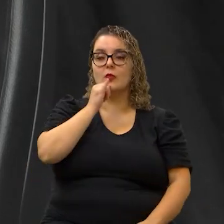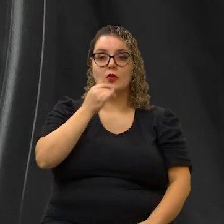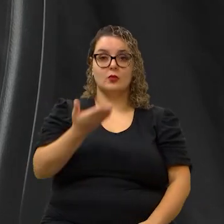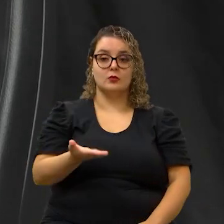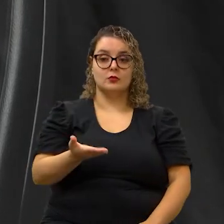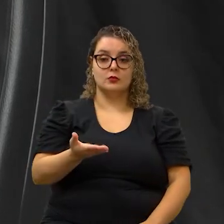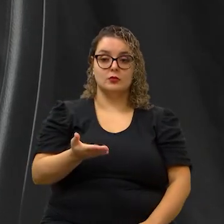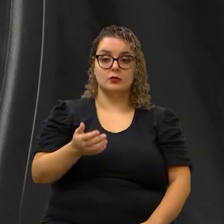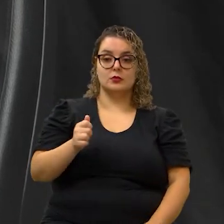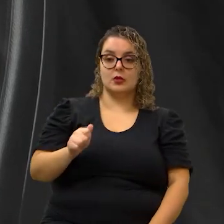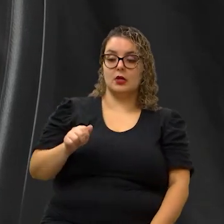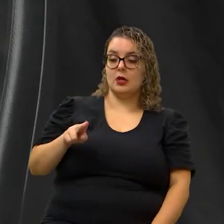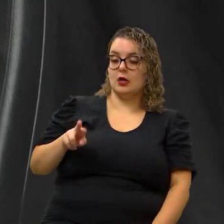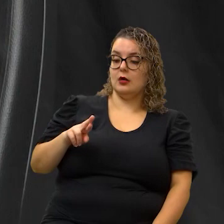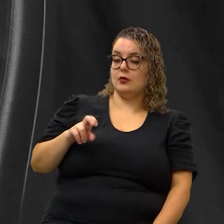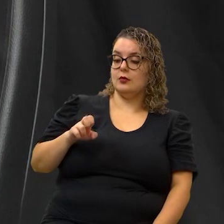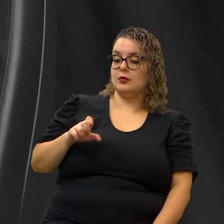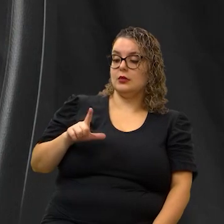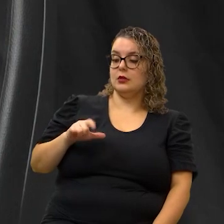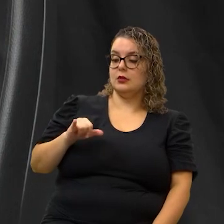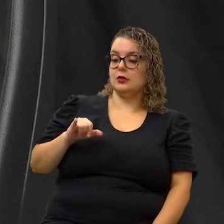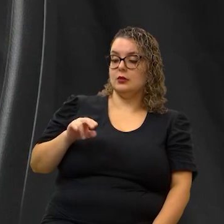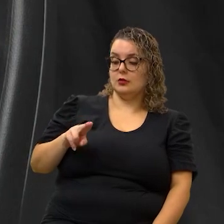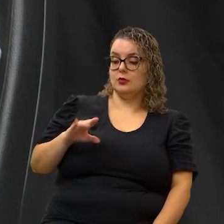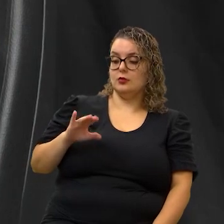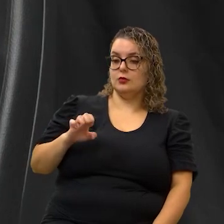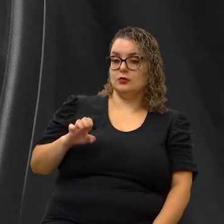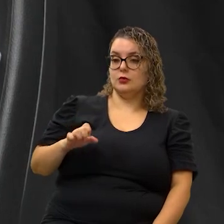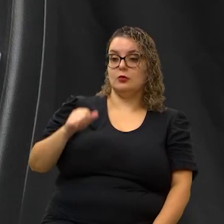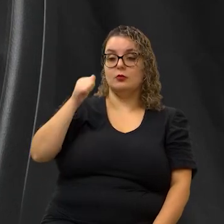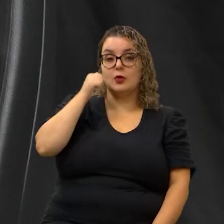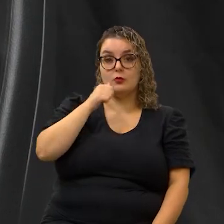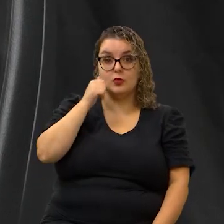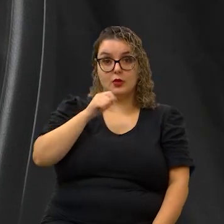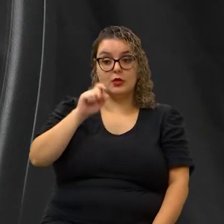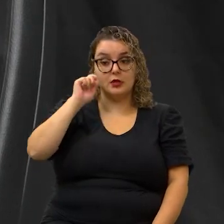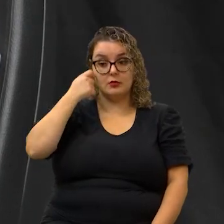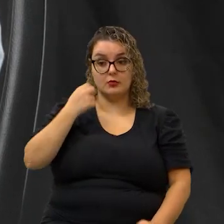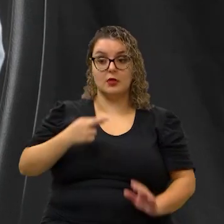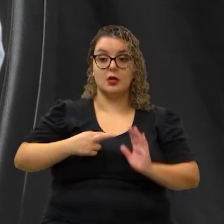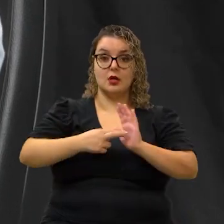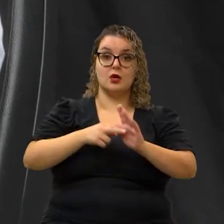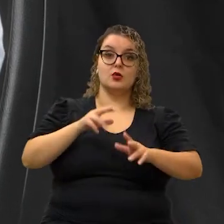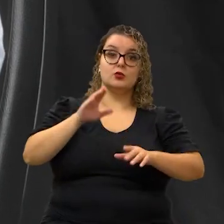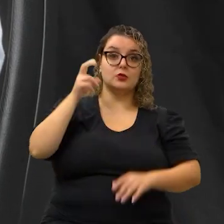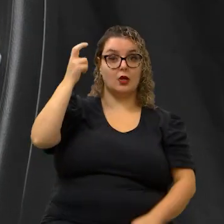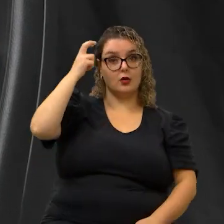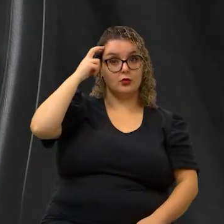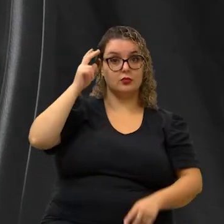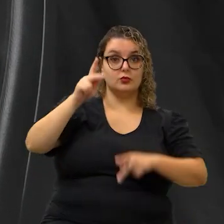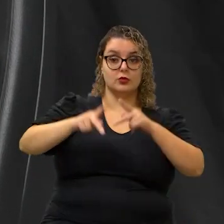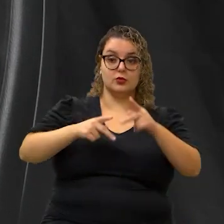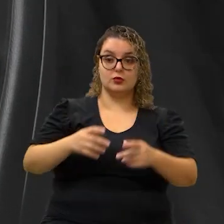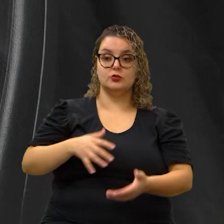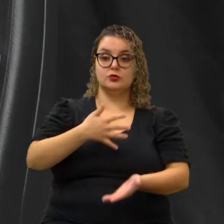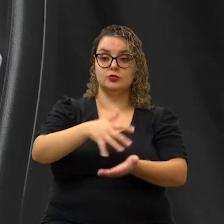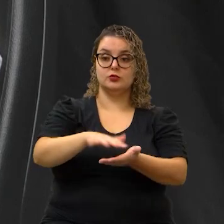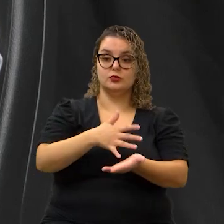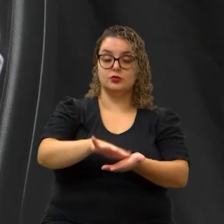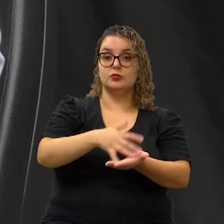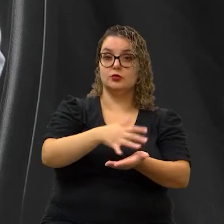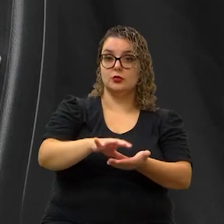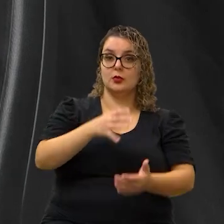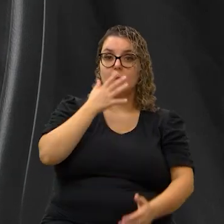O exemplo disso, por exemplo, é o exemplo da Auriluce. Por quê? Uma mulher negra, representante da cultura popular,